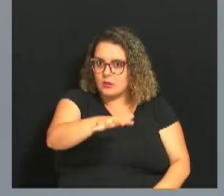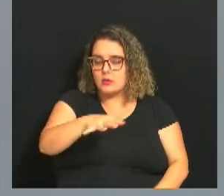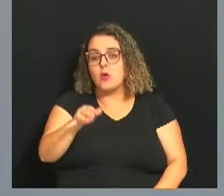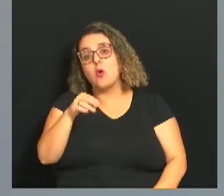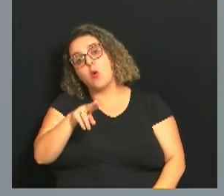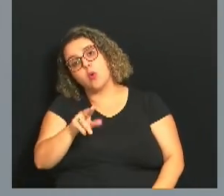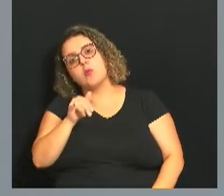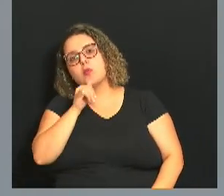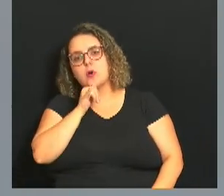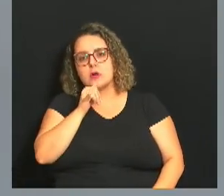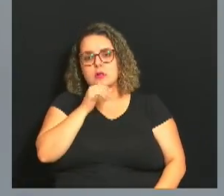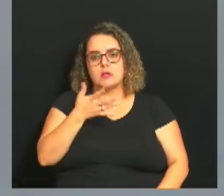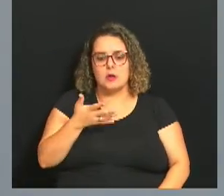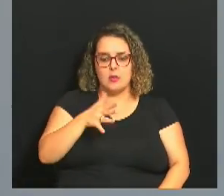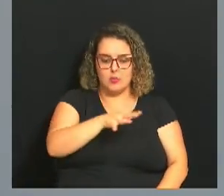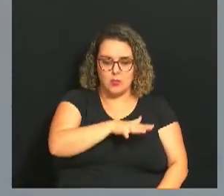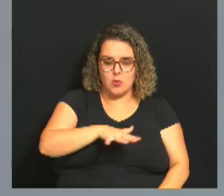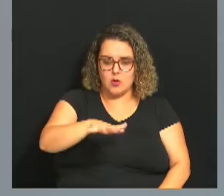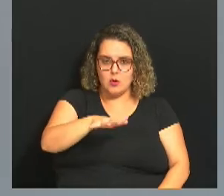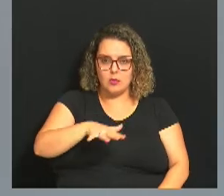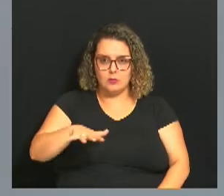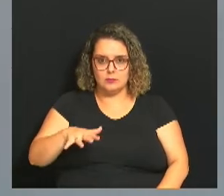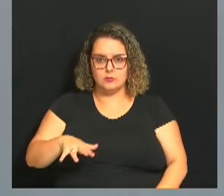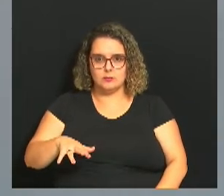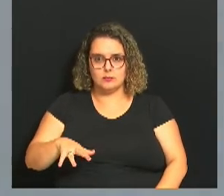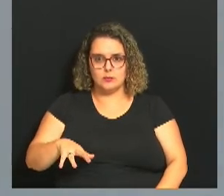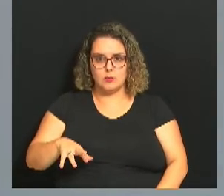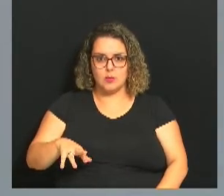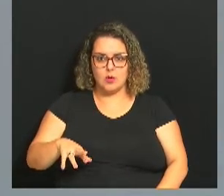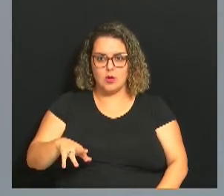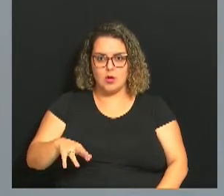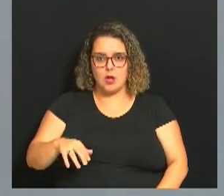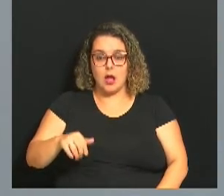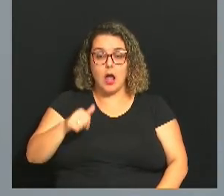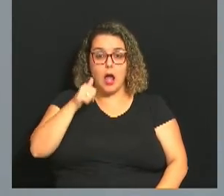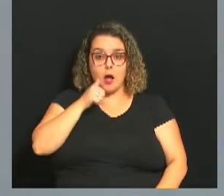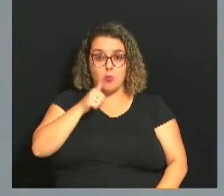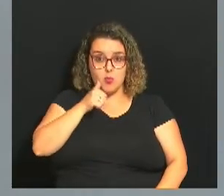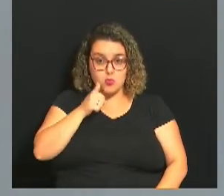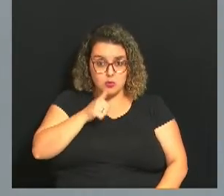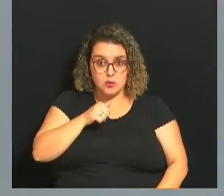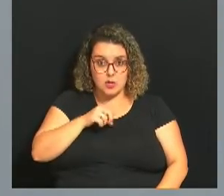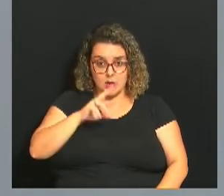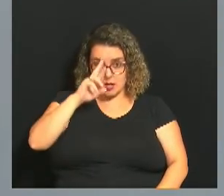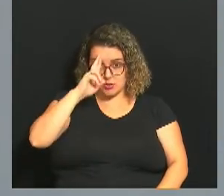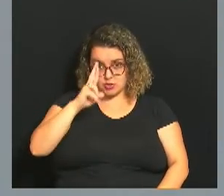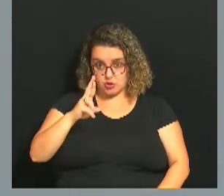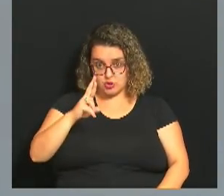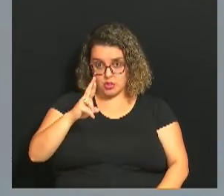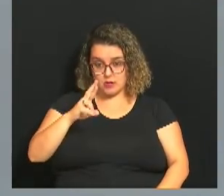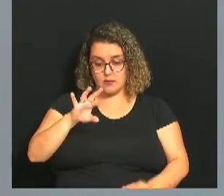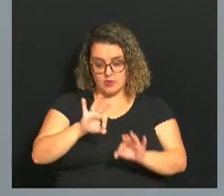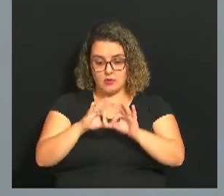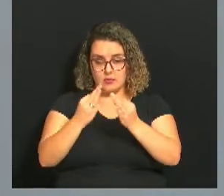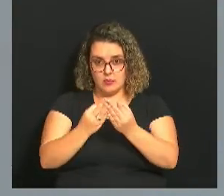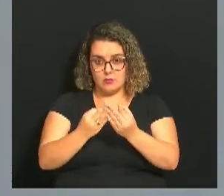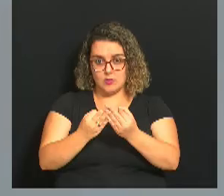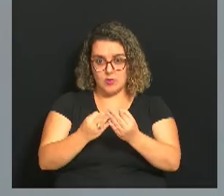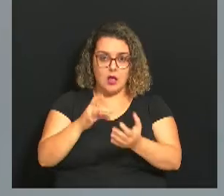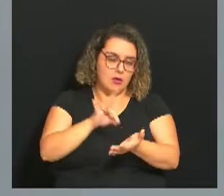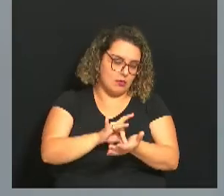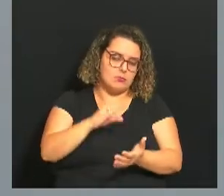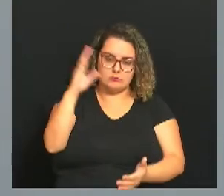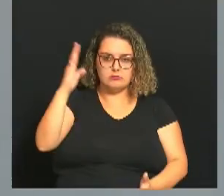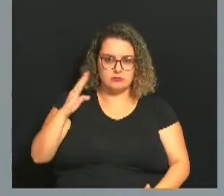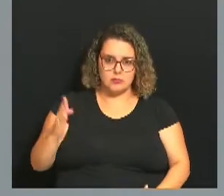exemplo, áreas em que, por exemplo, o chefe da família é mulher. A gente sabe que no Brasil a realidade brasileira é de que